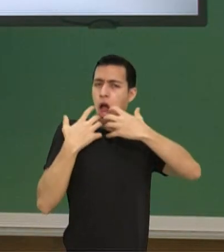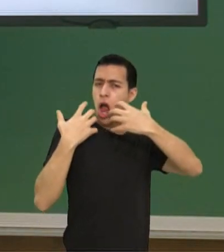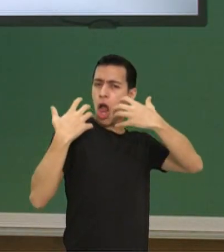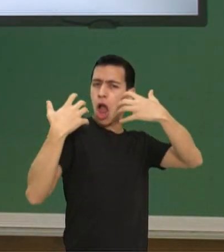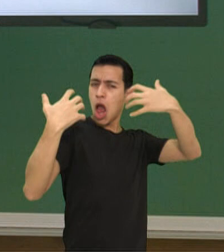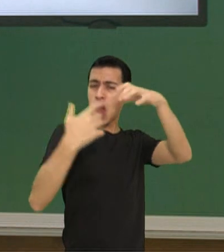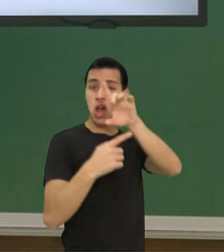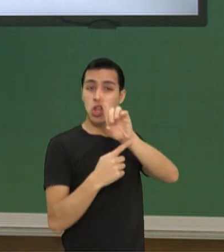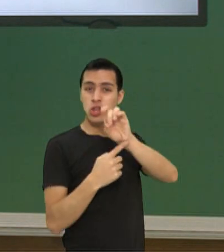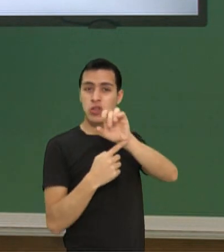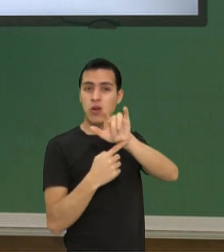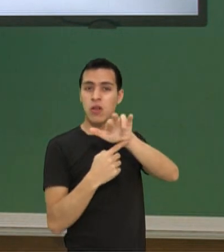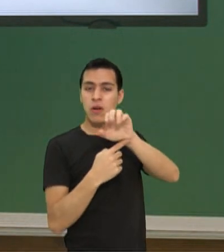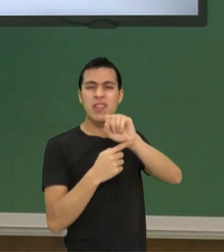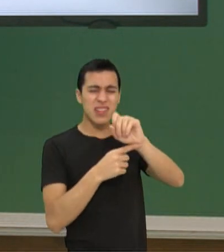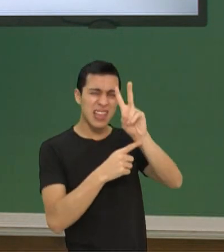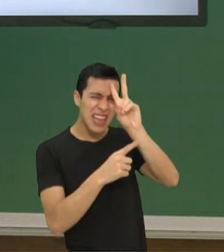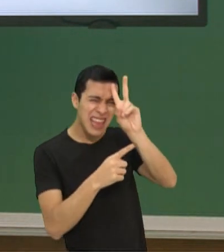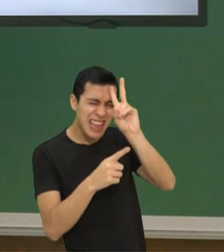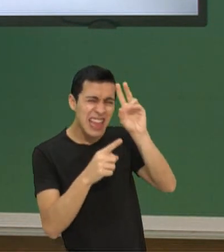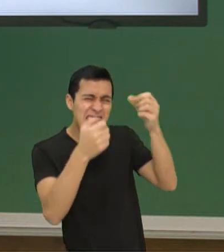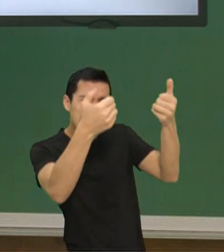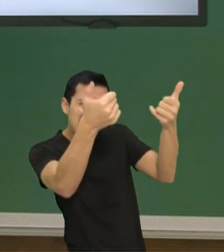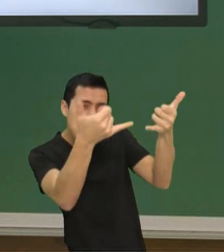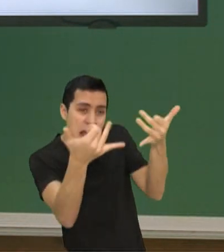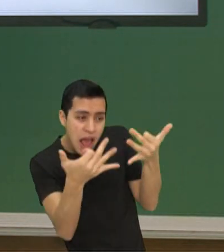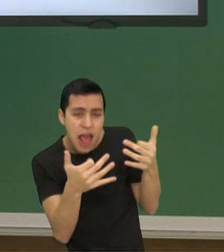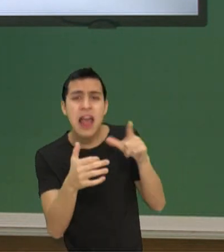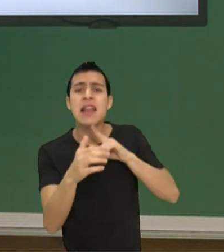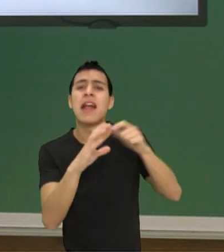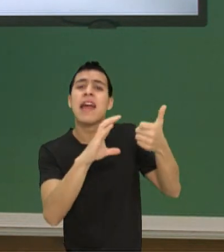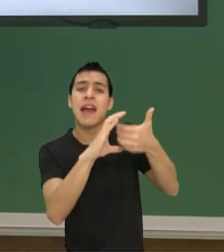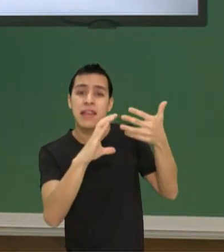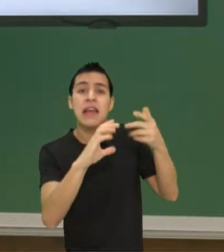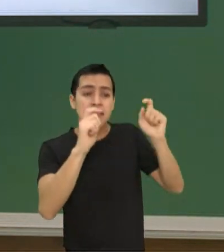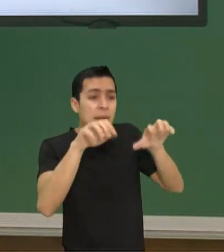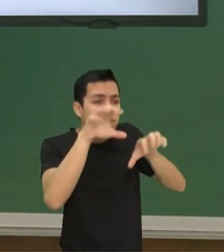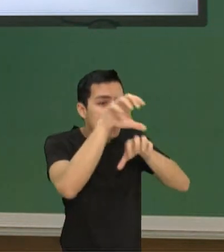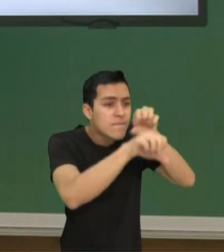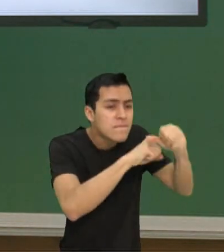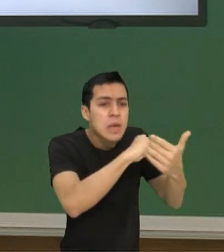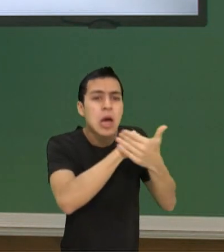como também é uma fonte histórica, ele também tem suas características.